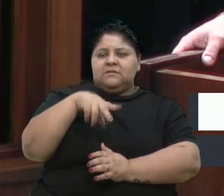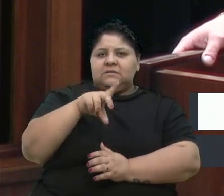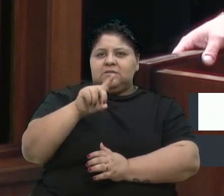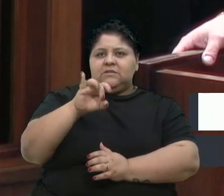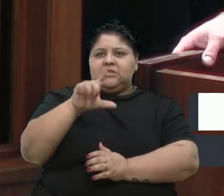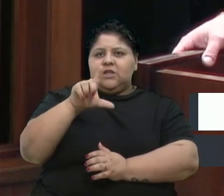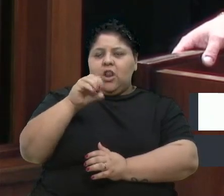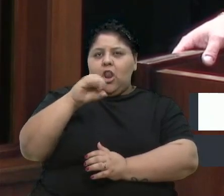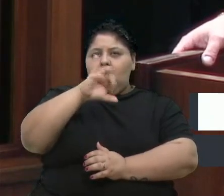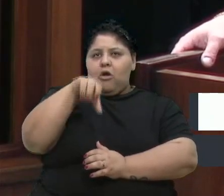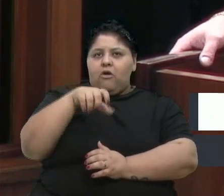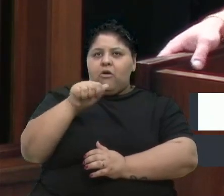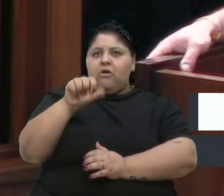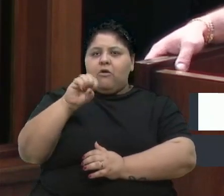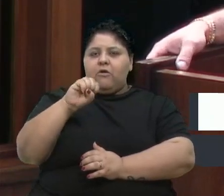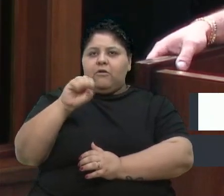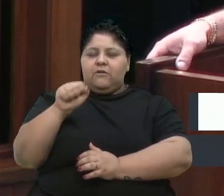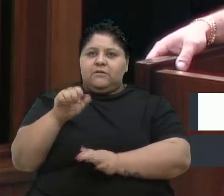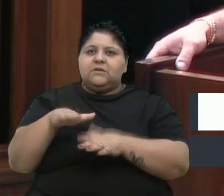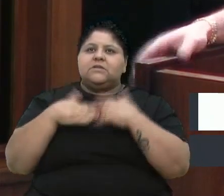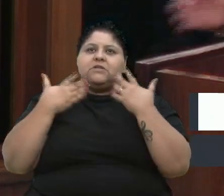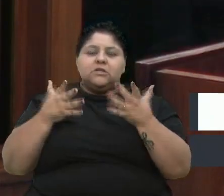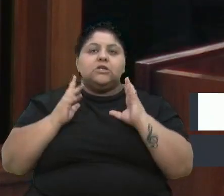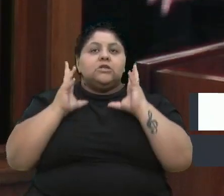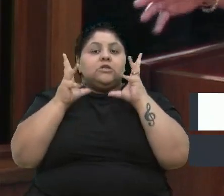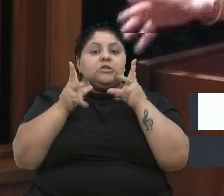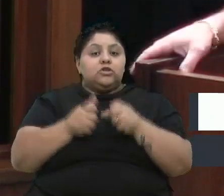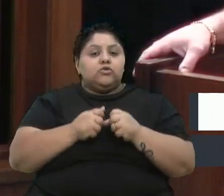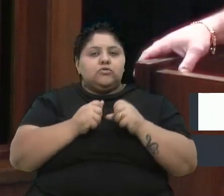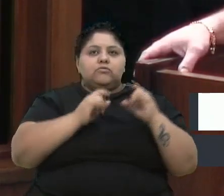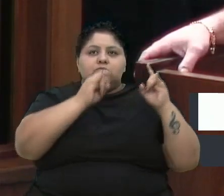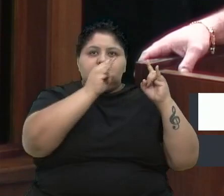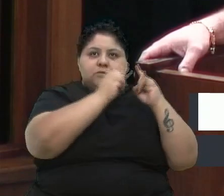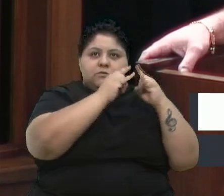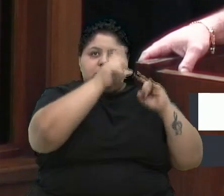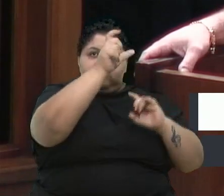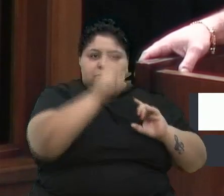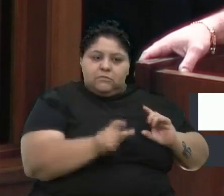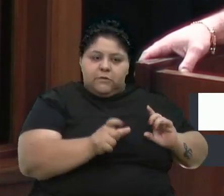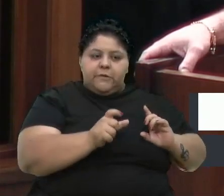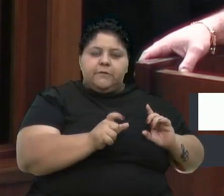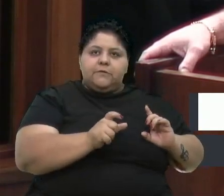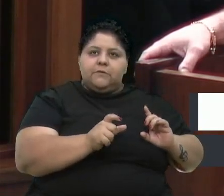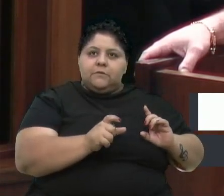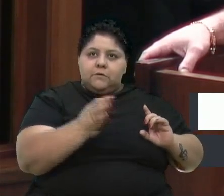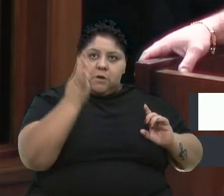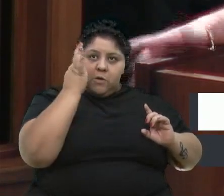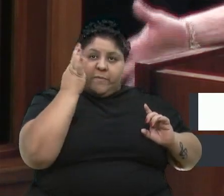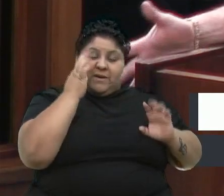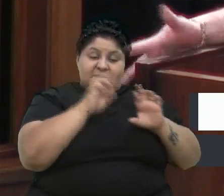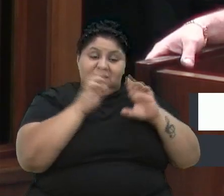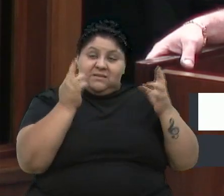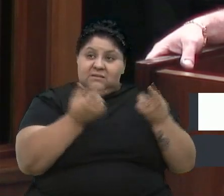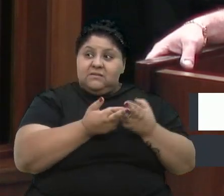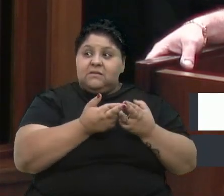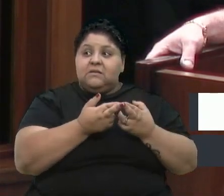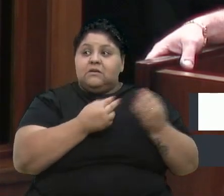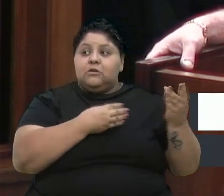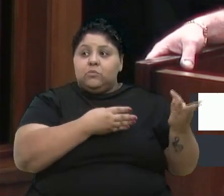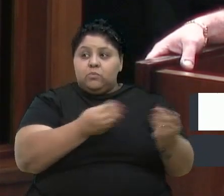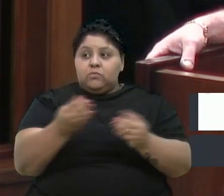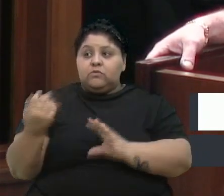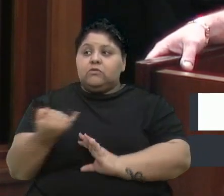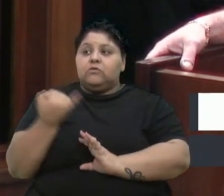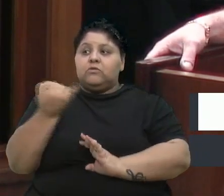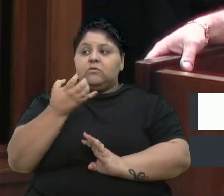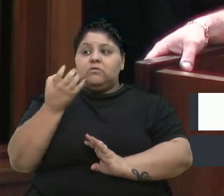vai, todos essas entidades, essas pessoas estarão presentes nessa reunião. Isso faz muito importante o maior